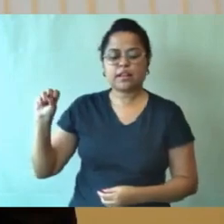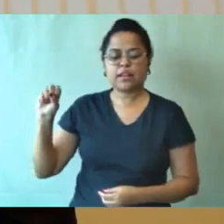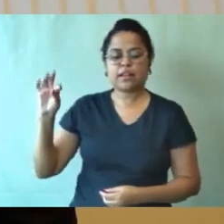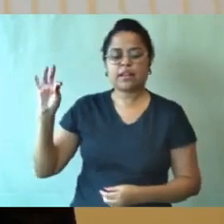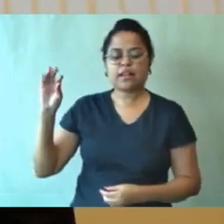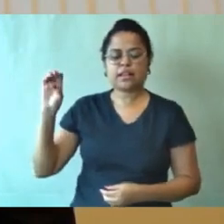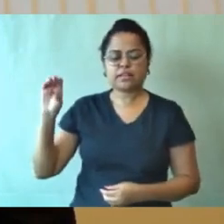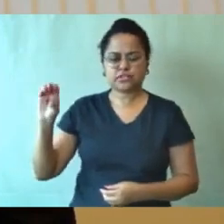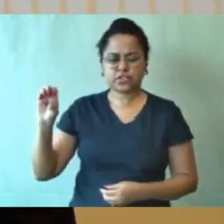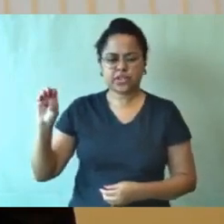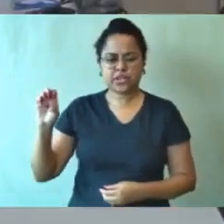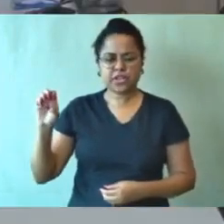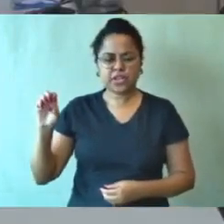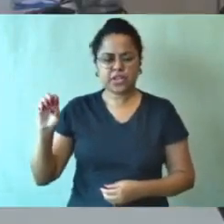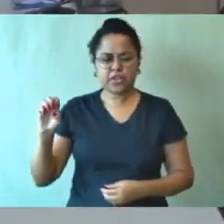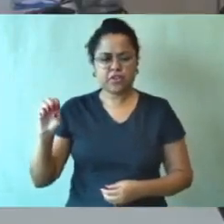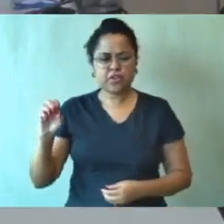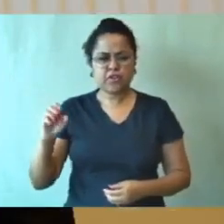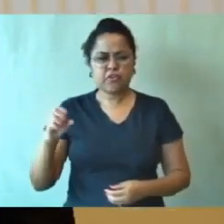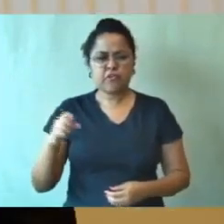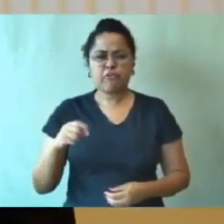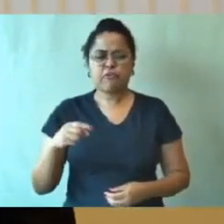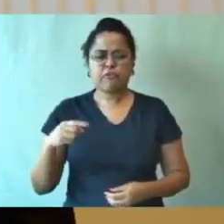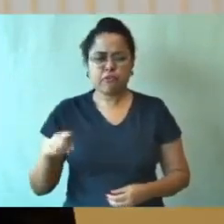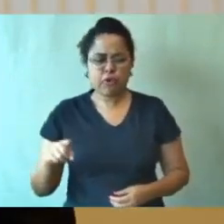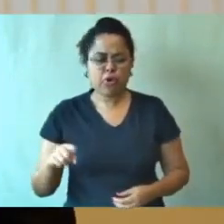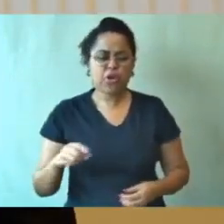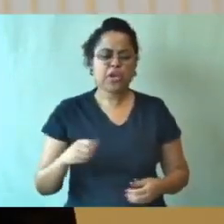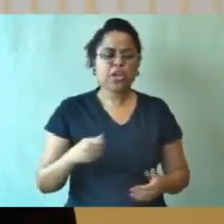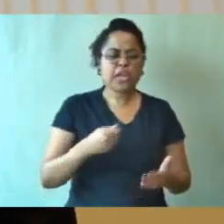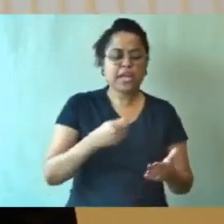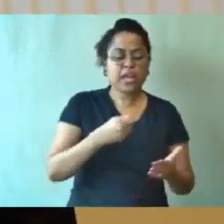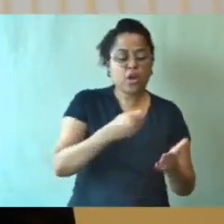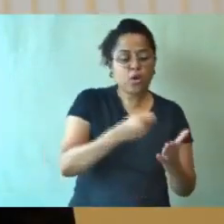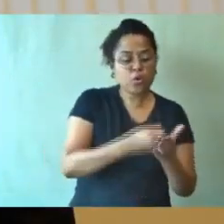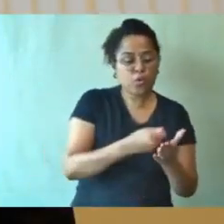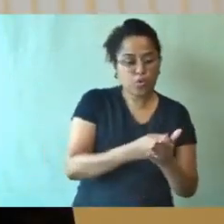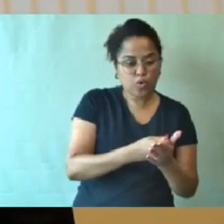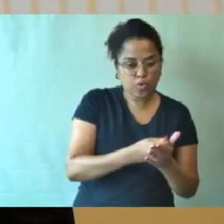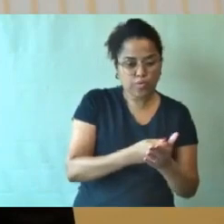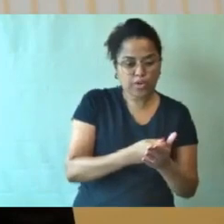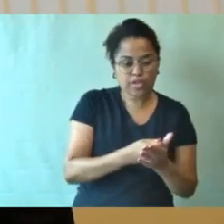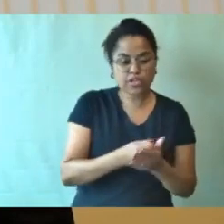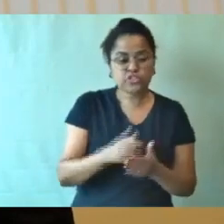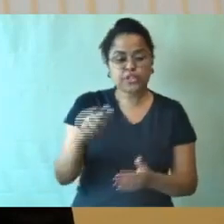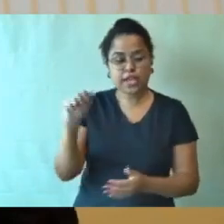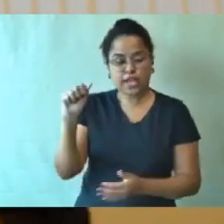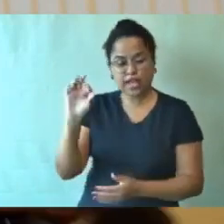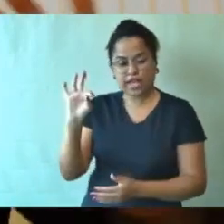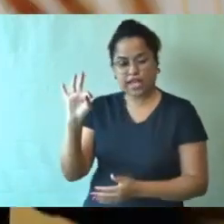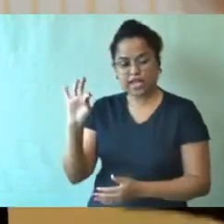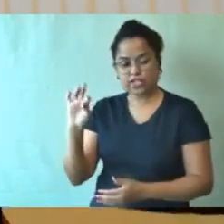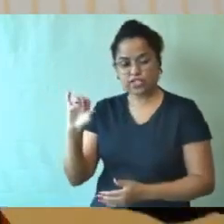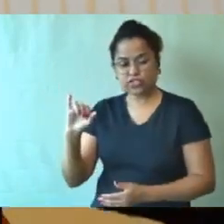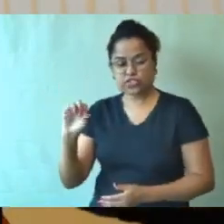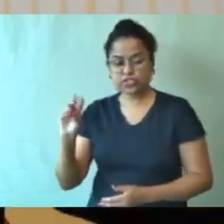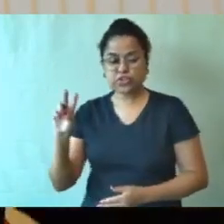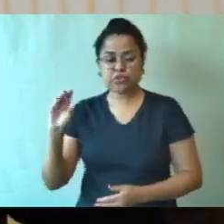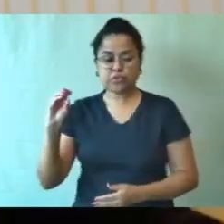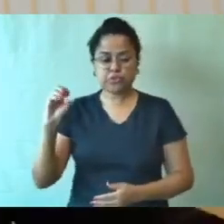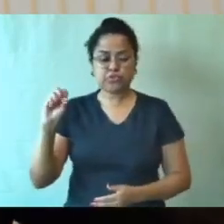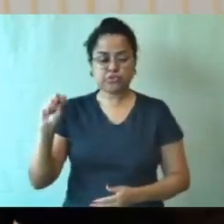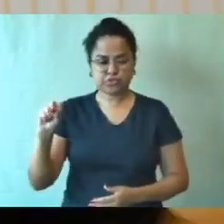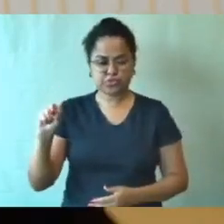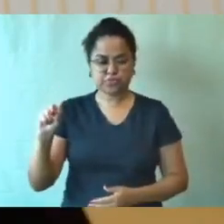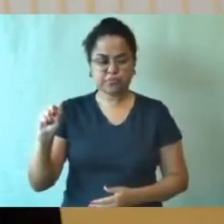Foi compra, venda? Compra de ativos. Compra, venda, compra de ativos dos ônibus e... O PJ da Torres continua